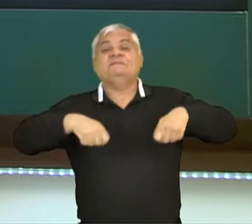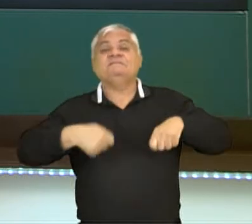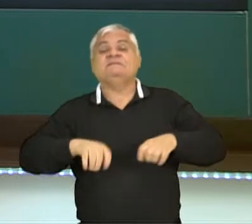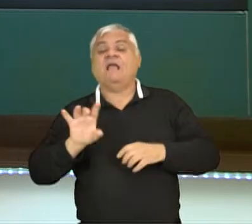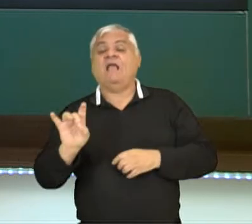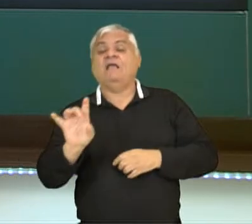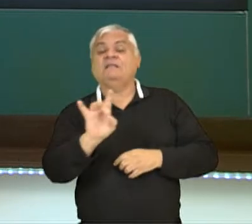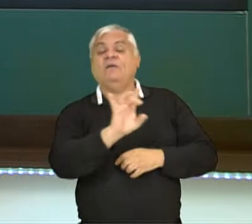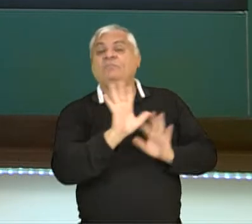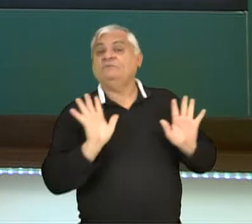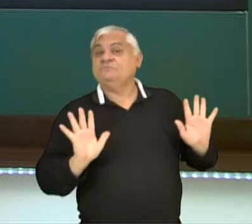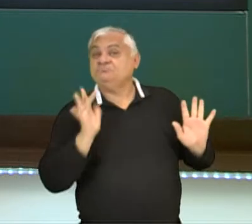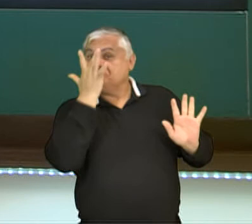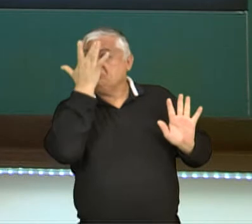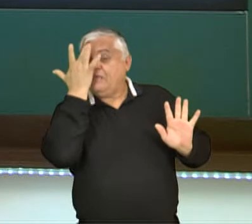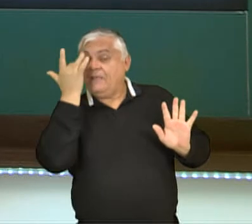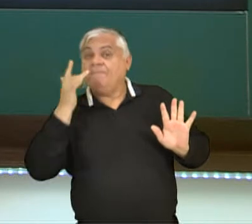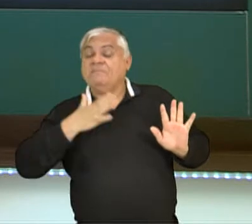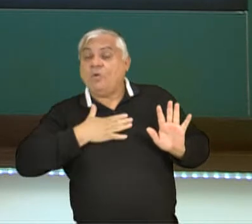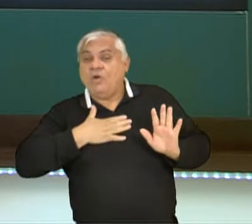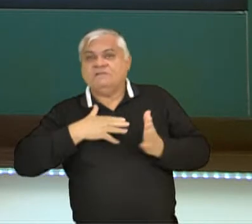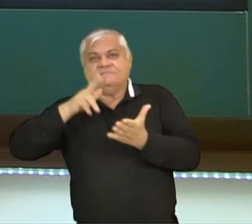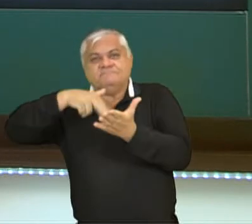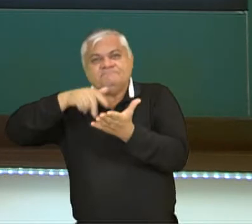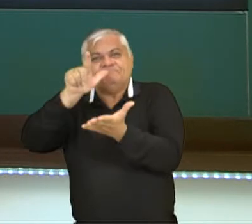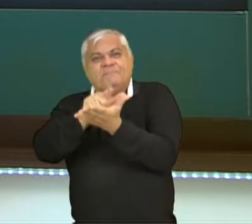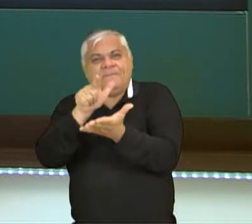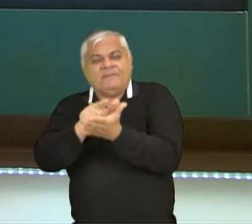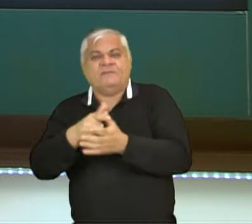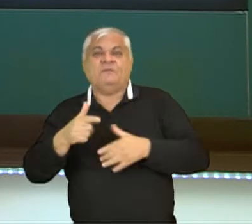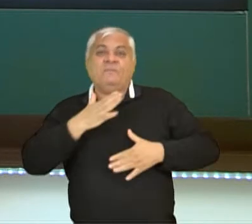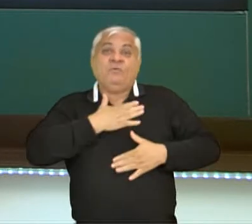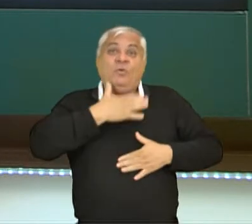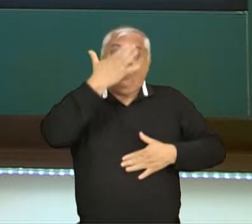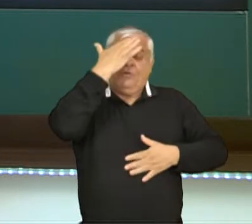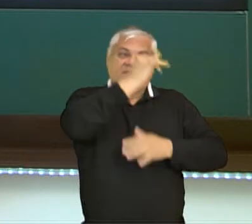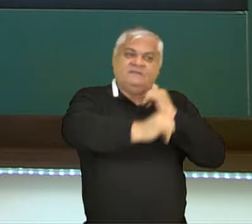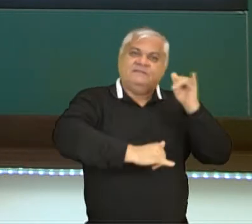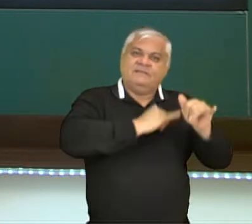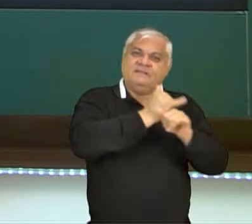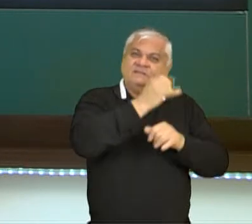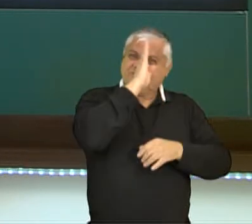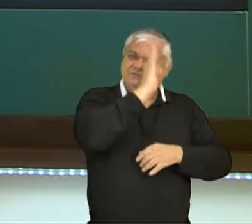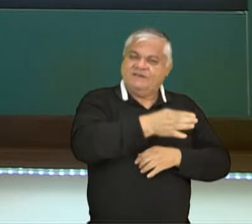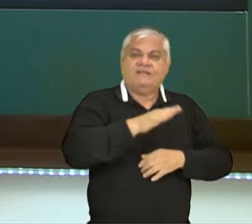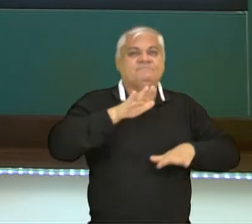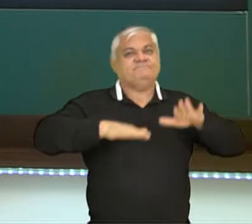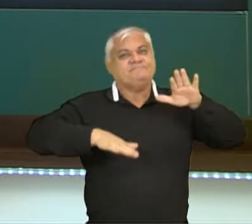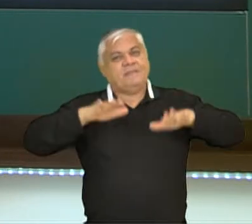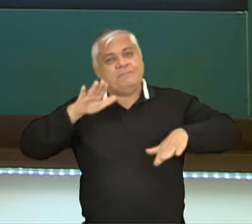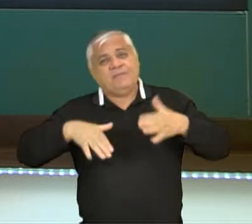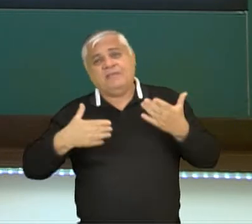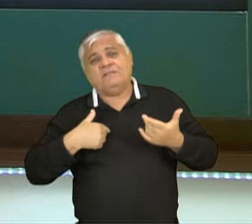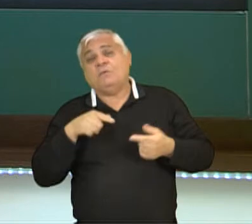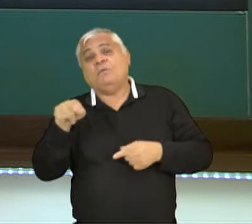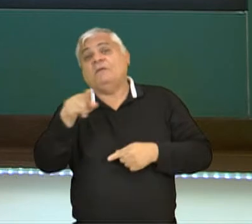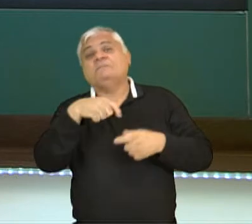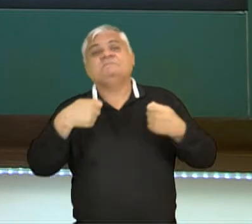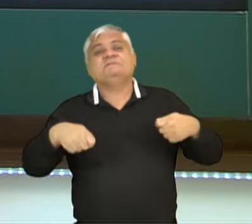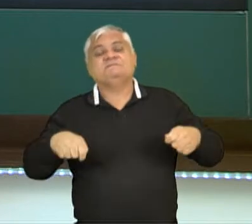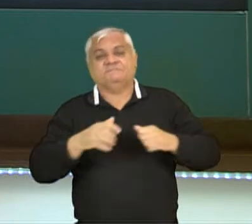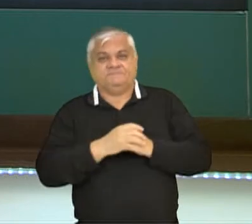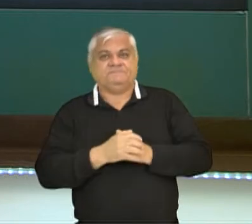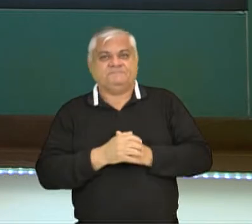do usuário, da necessidade da pessoa, né? E das condições que ela tem também de ler o material digital ou o material